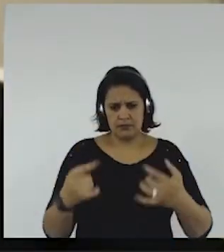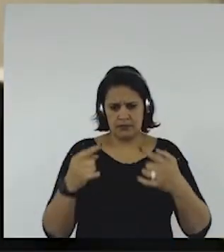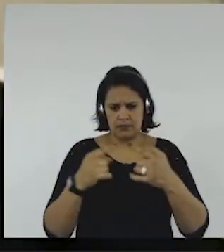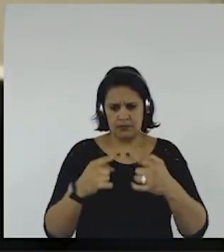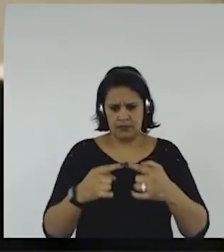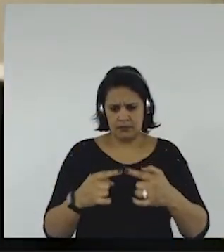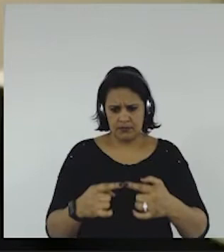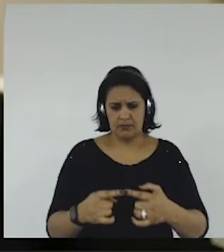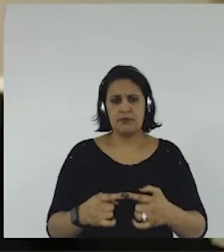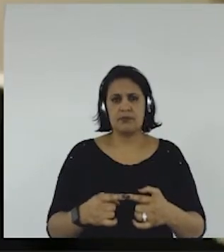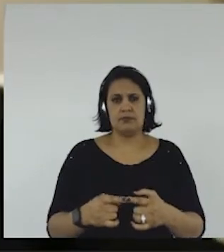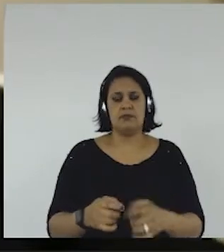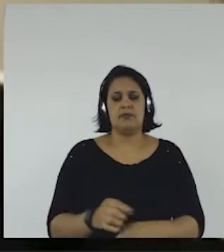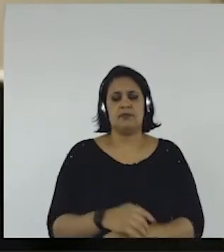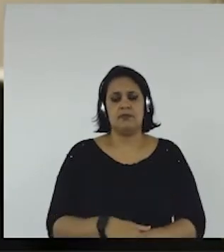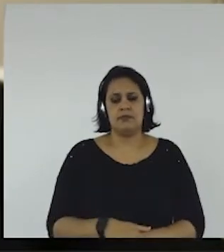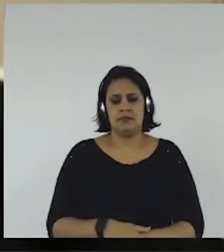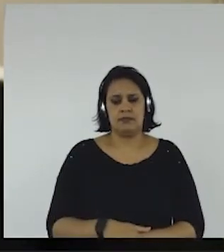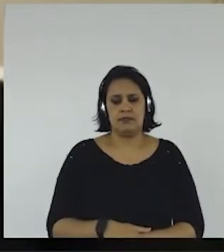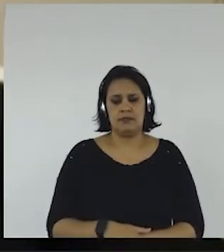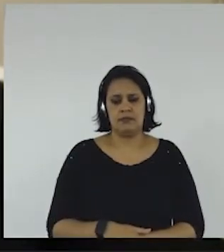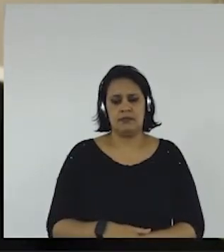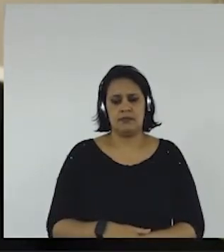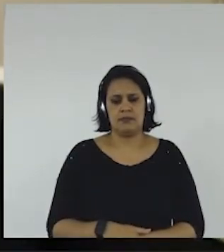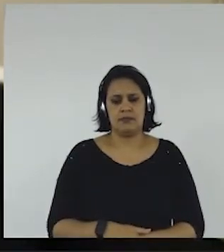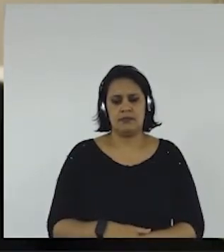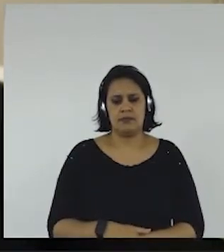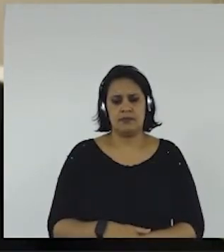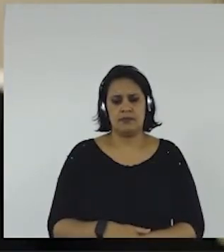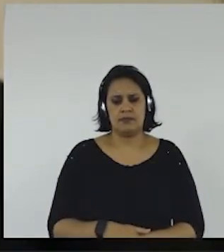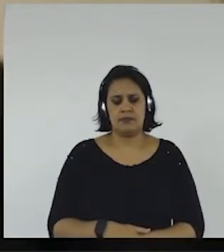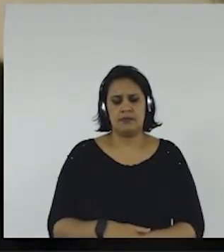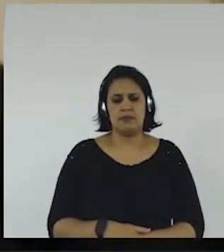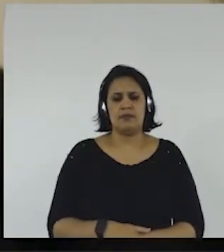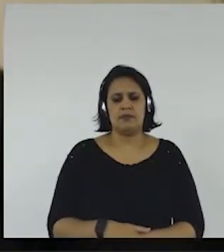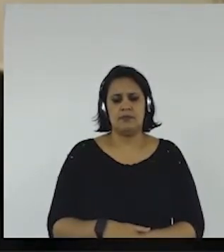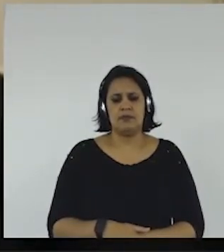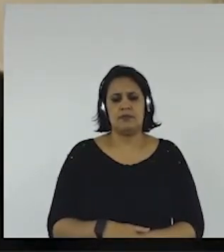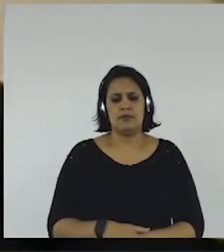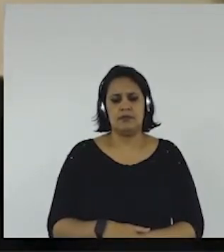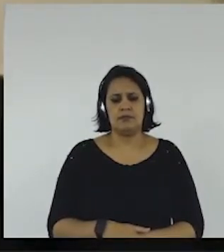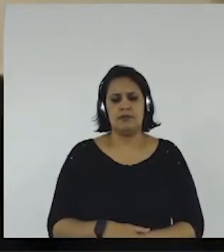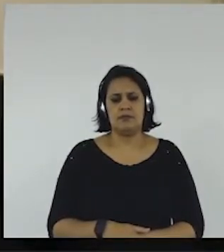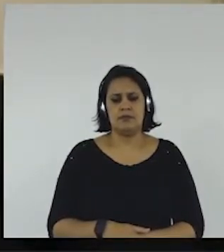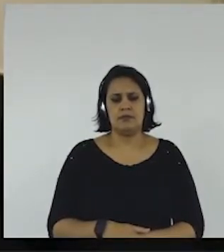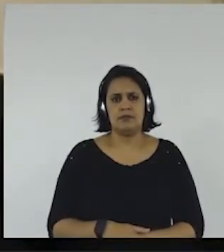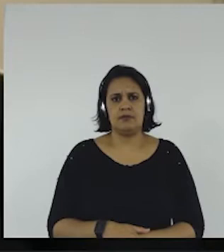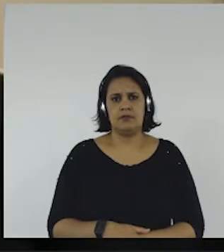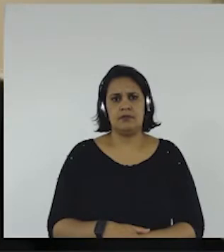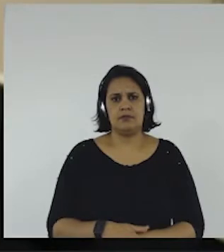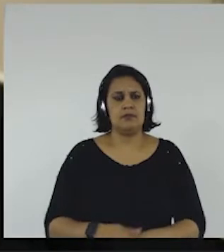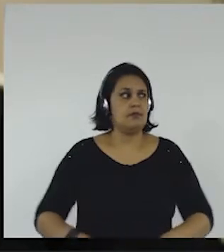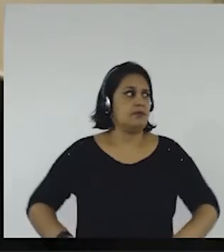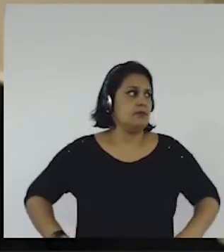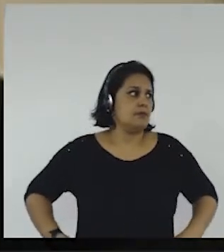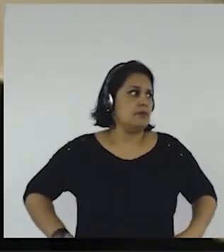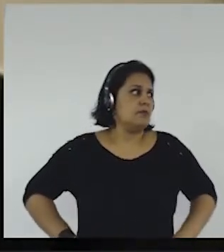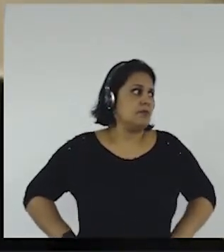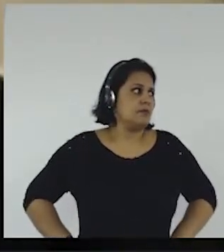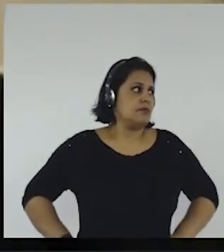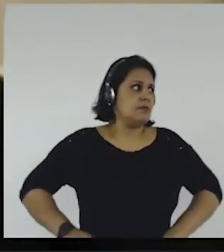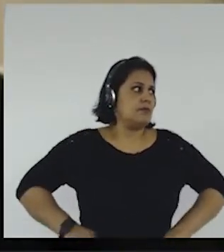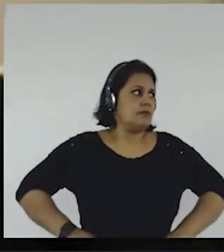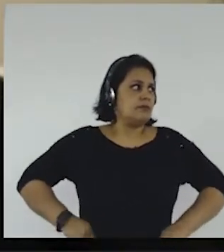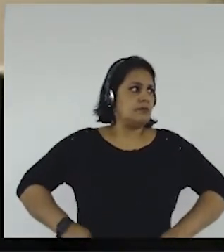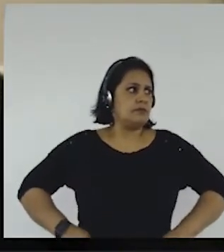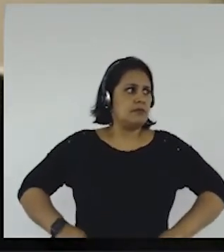por isso. Em especial, agora, pela autoridade de vice-presidente